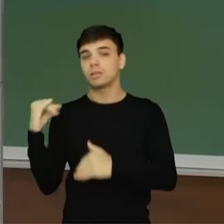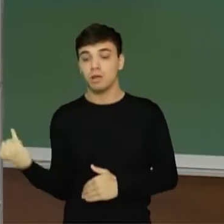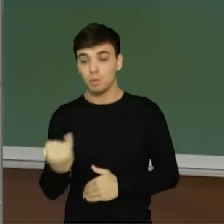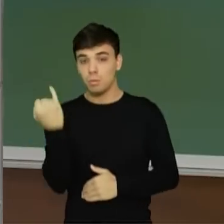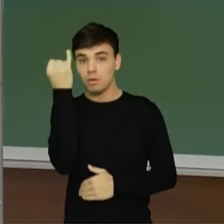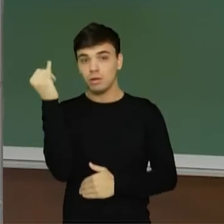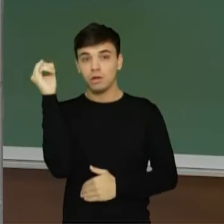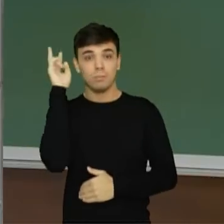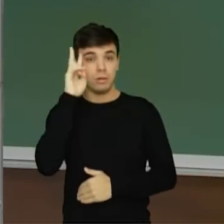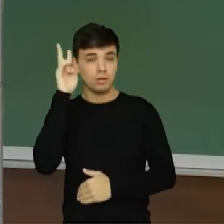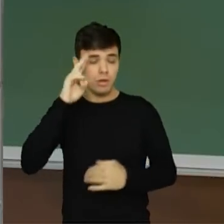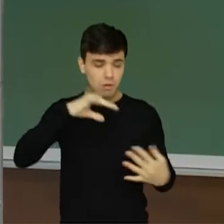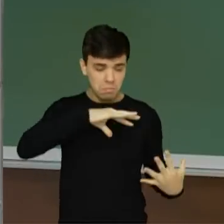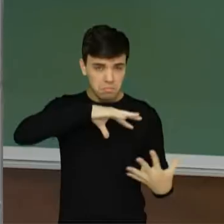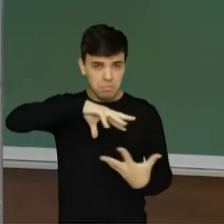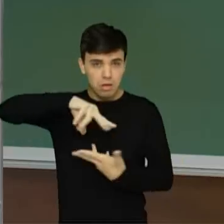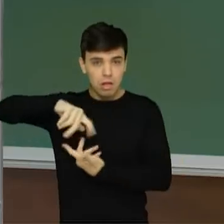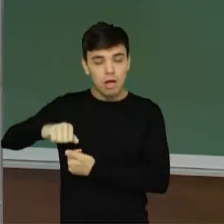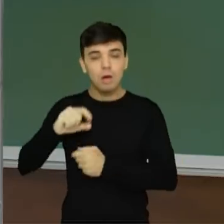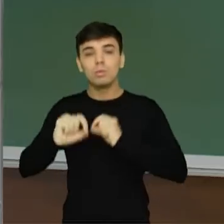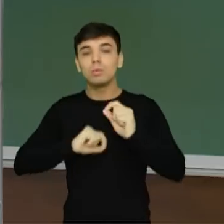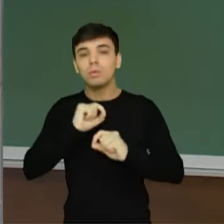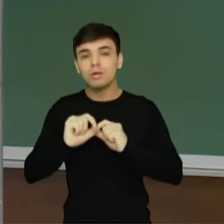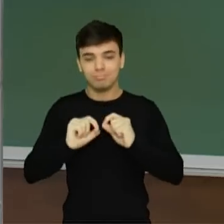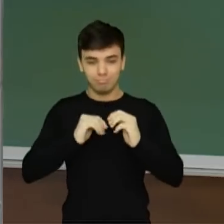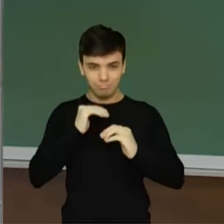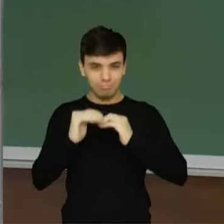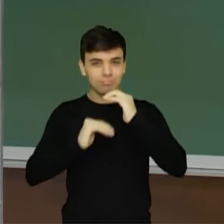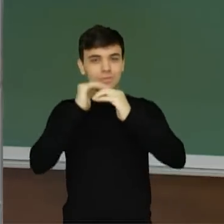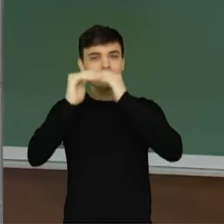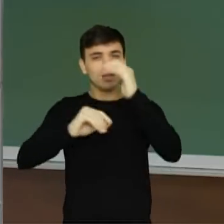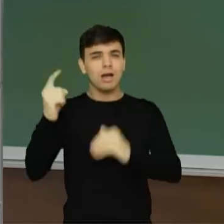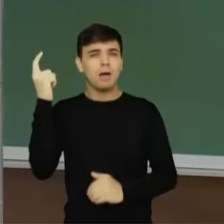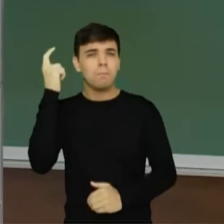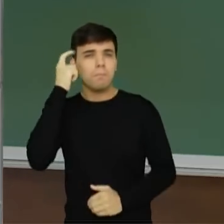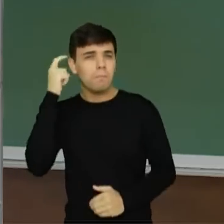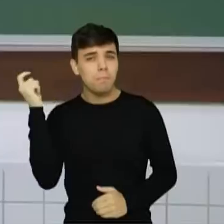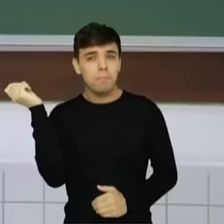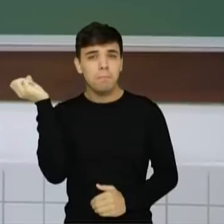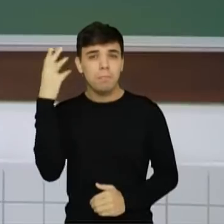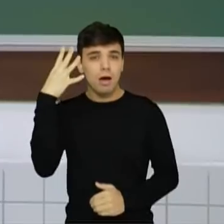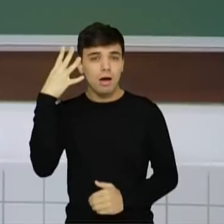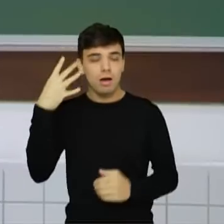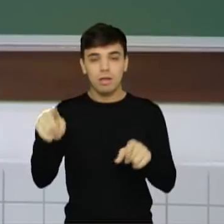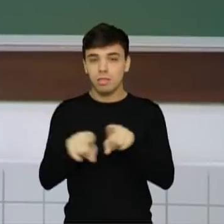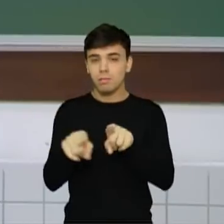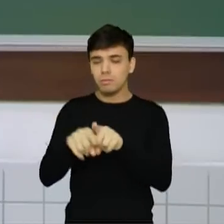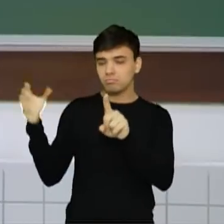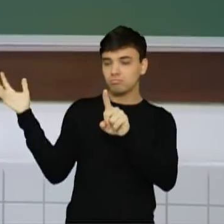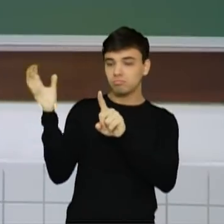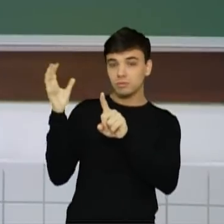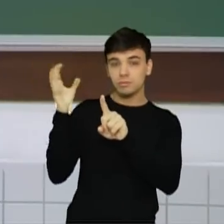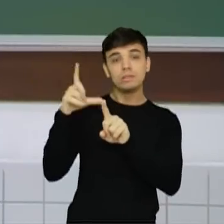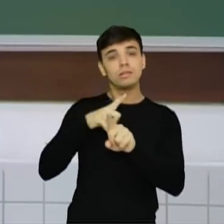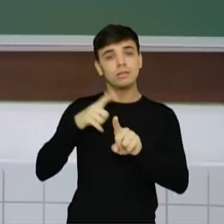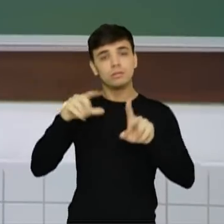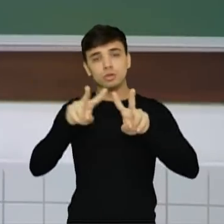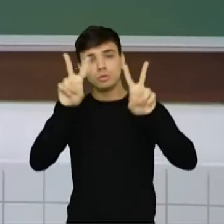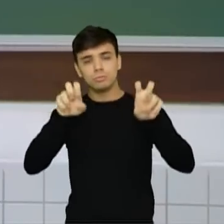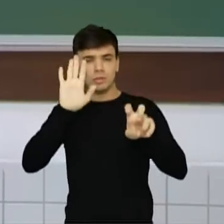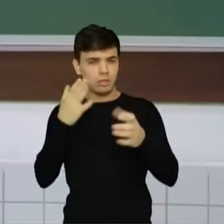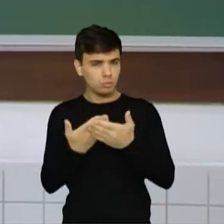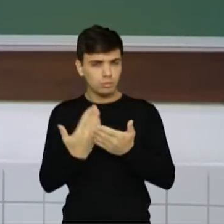importante da história mundial, que vai ser o desenvolvimento do pensamento iluminista e suas influências, que nós já estudamos em